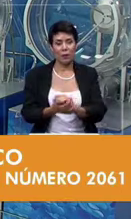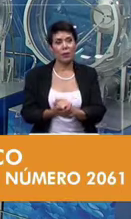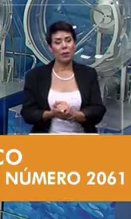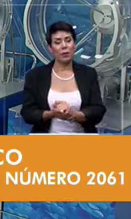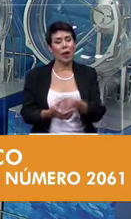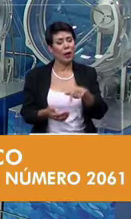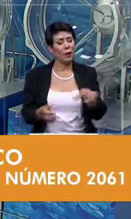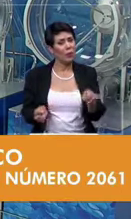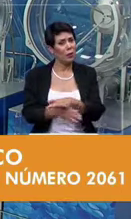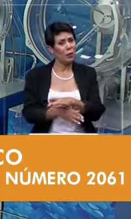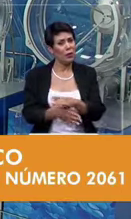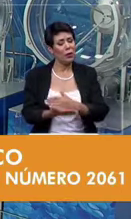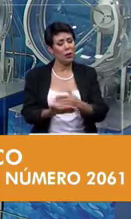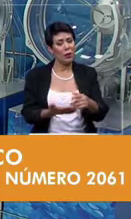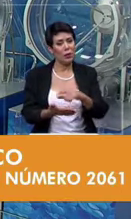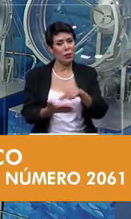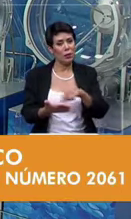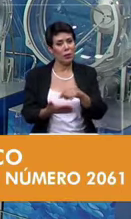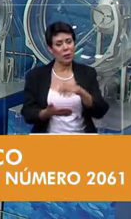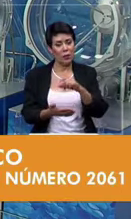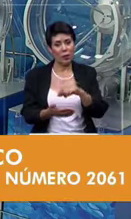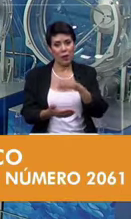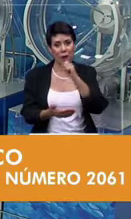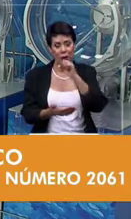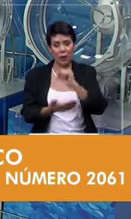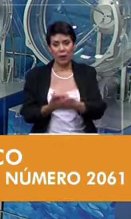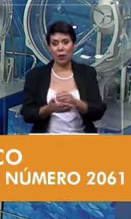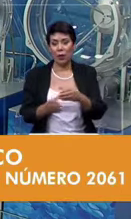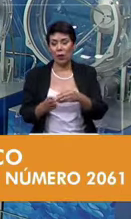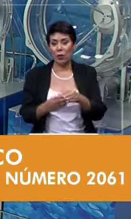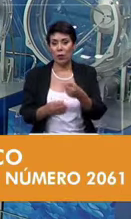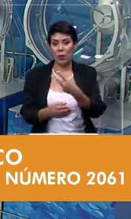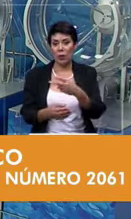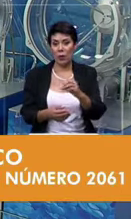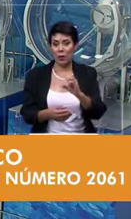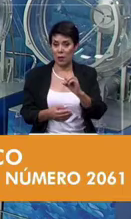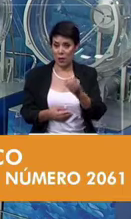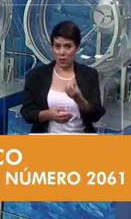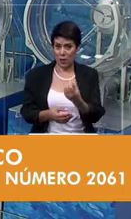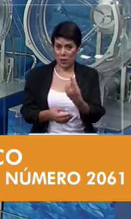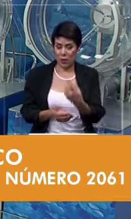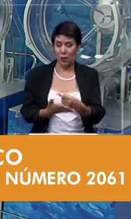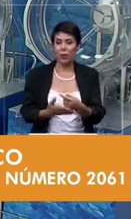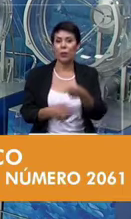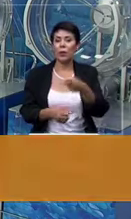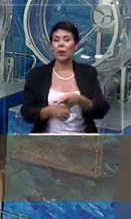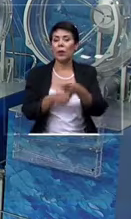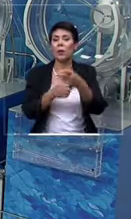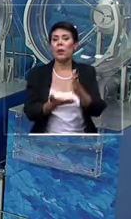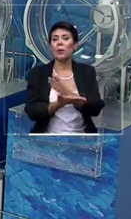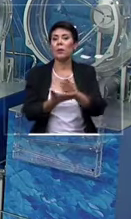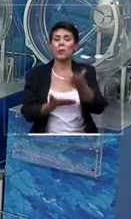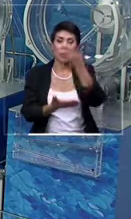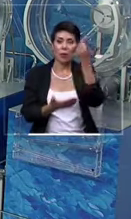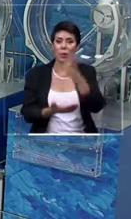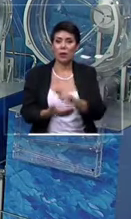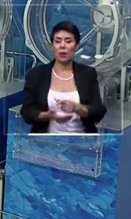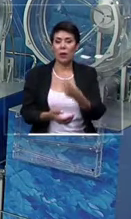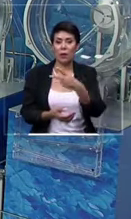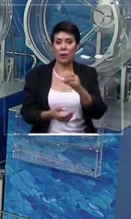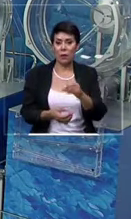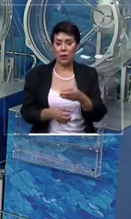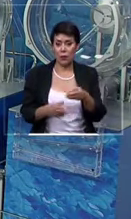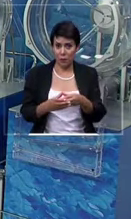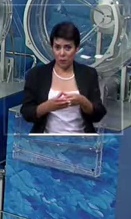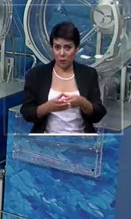o sorteio da Lotomania Concurso 2061. E o valor que será distribuído entre os acertadores dos 20